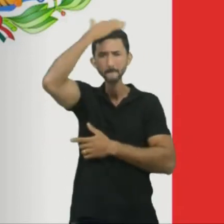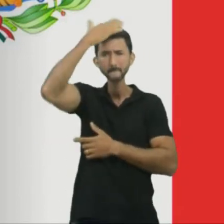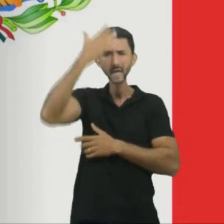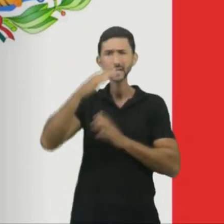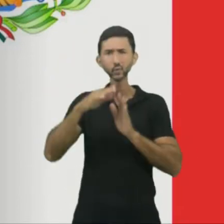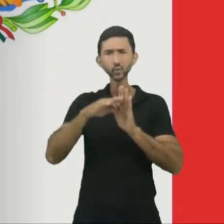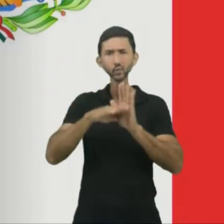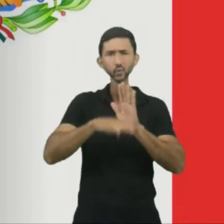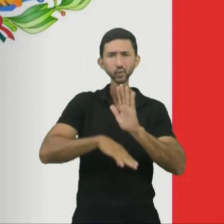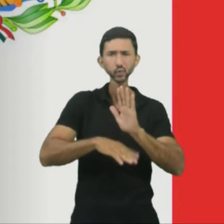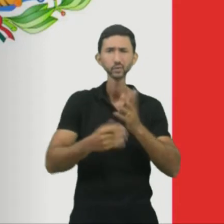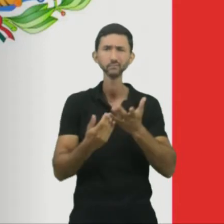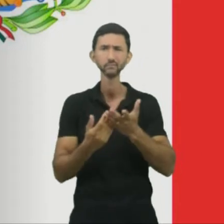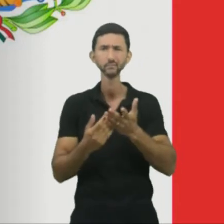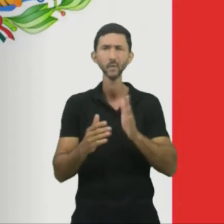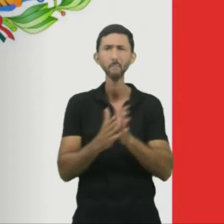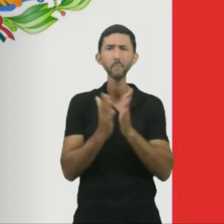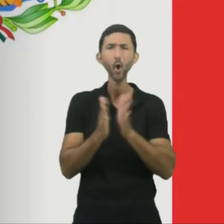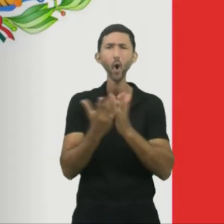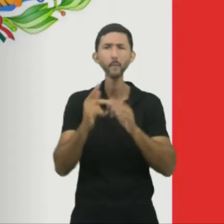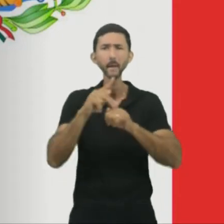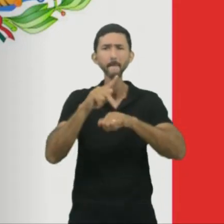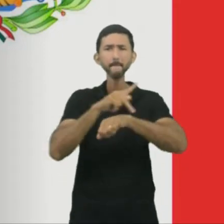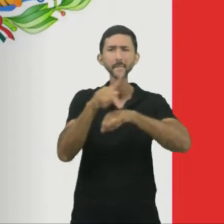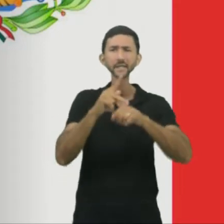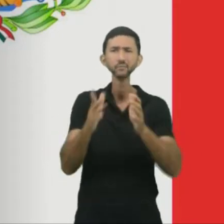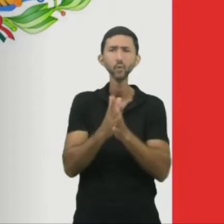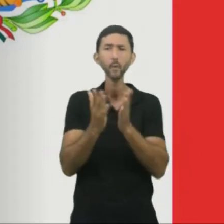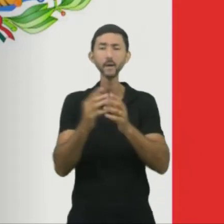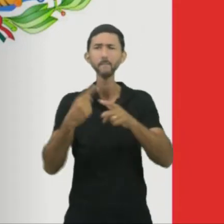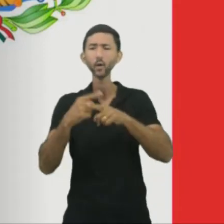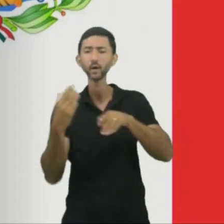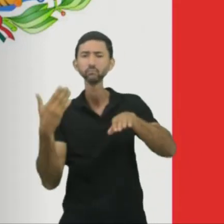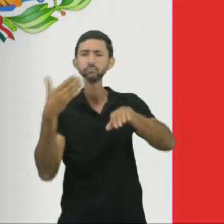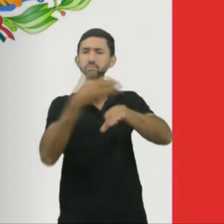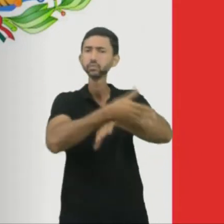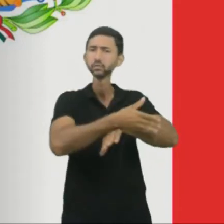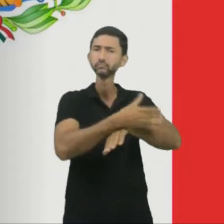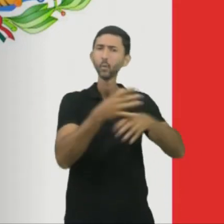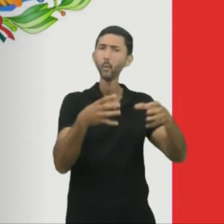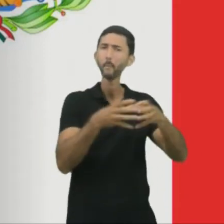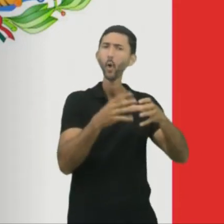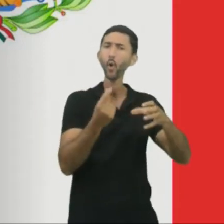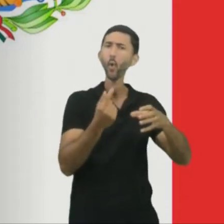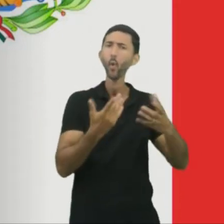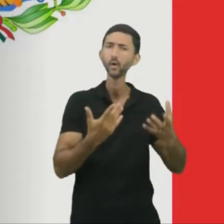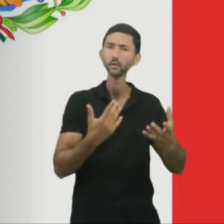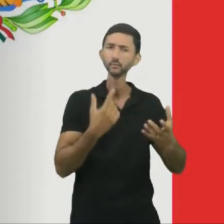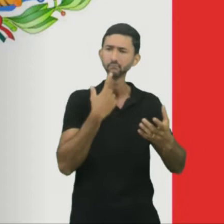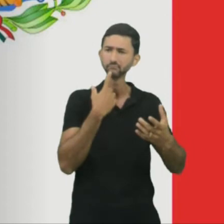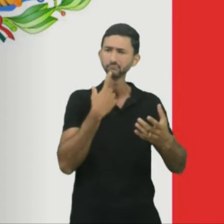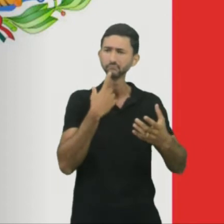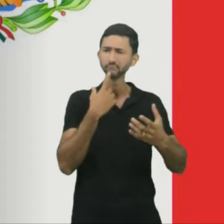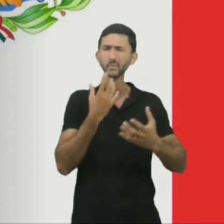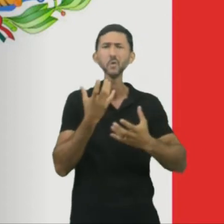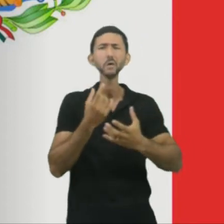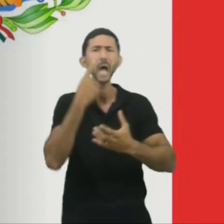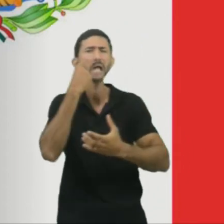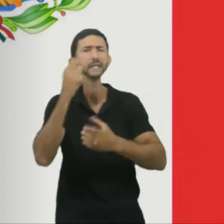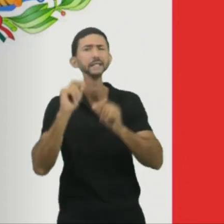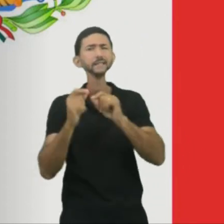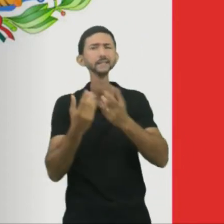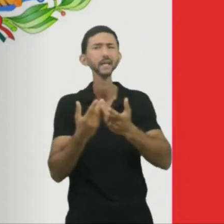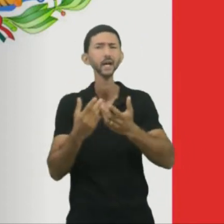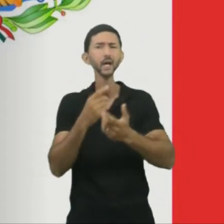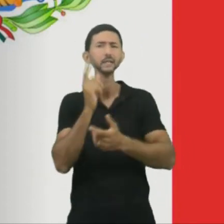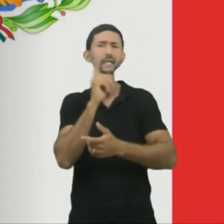subdesenvolvido, por que eu vou colocar o México no bloco? Qual é a intenção